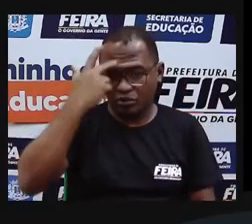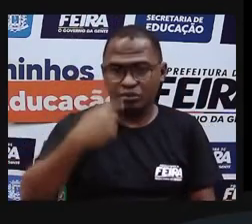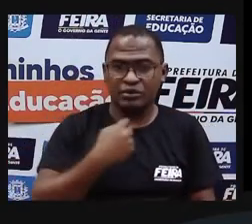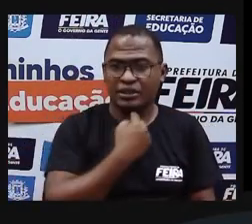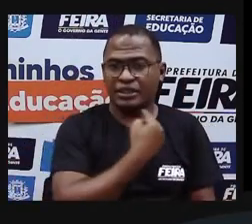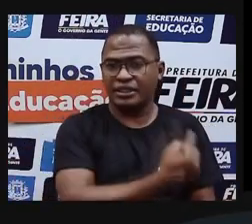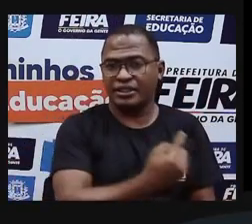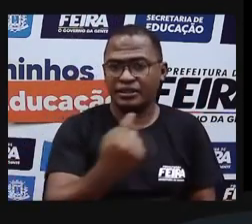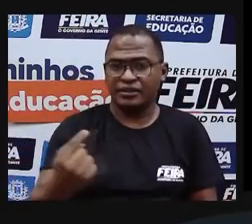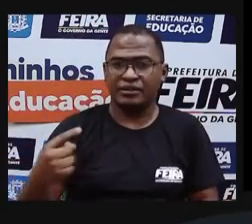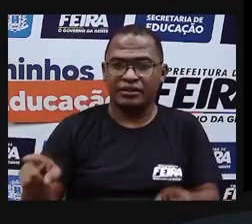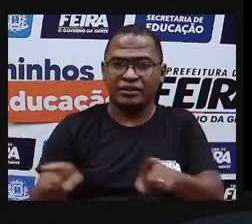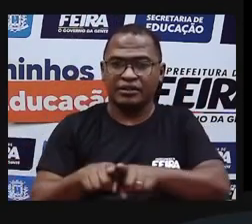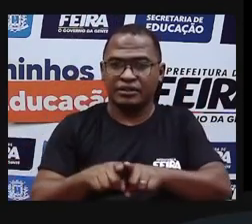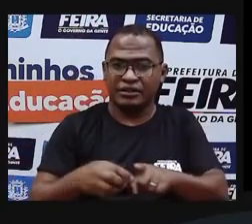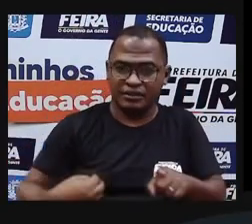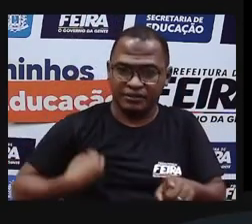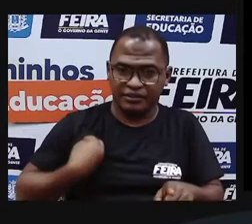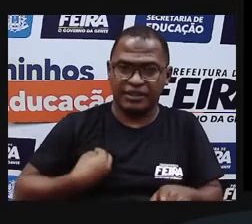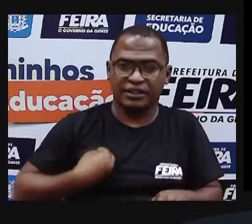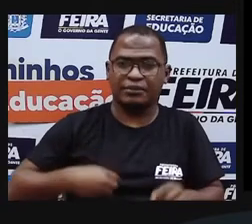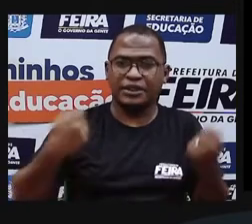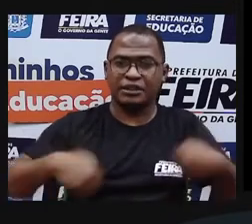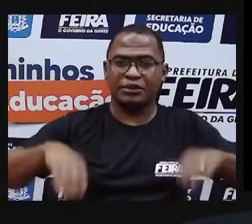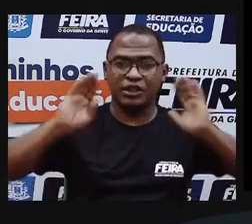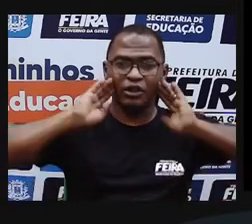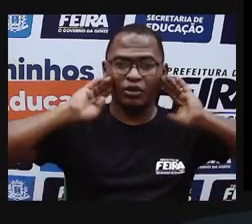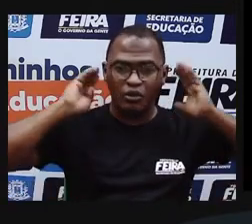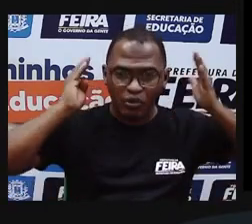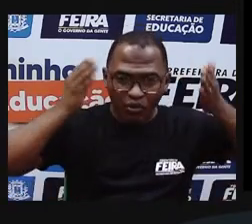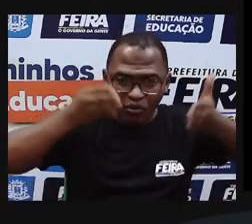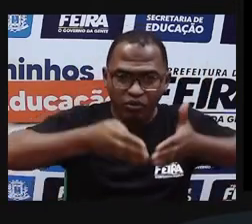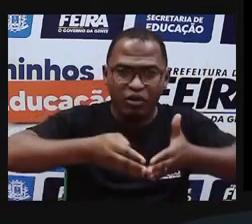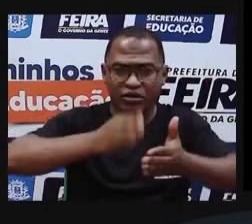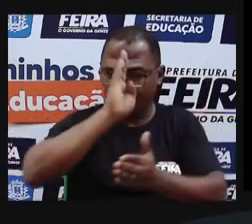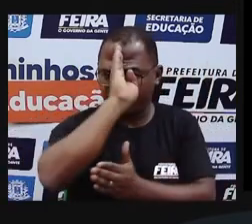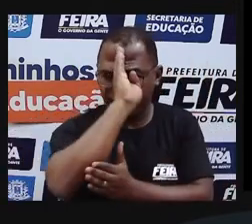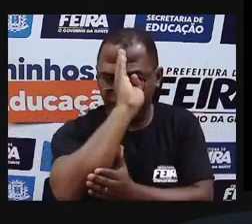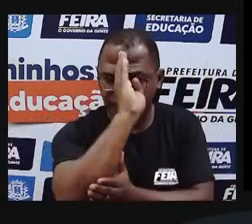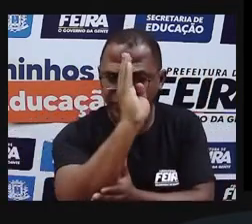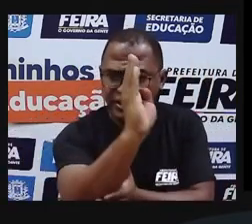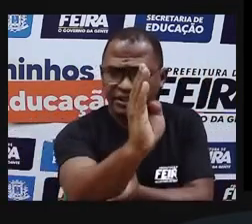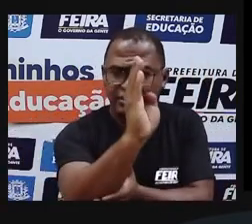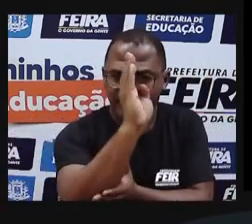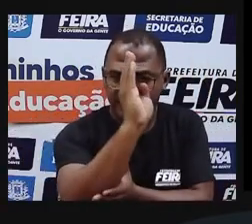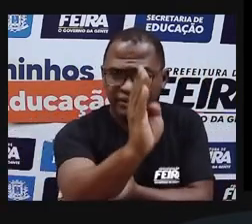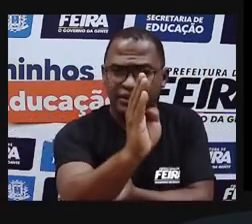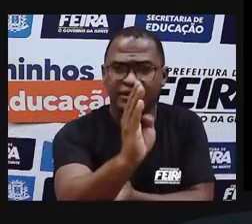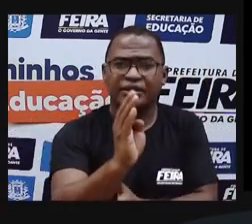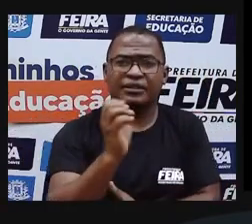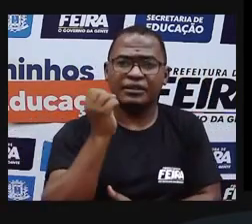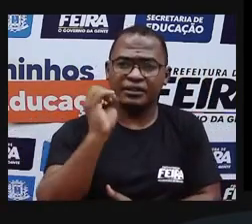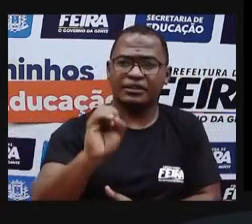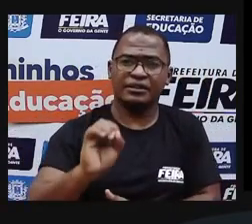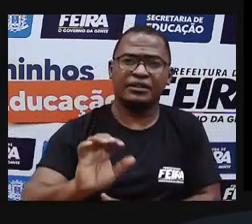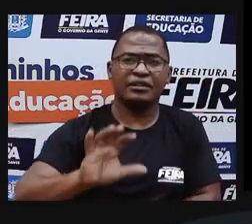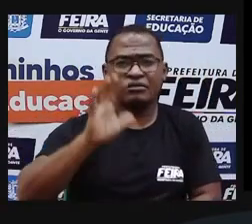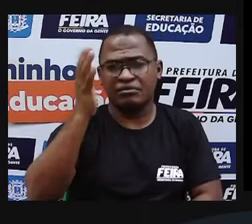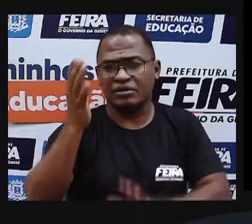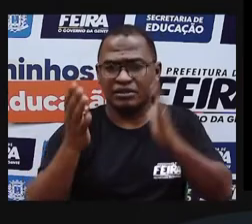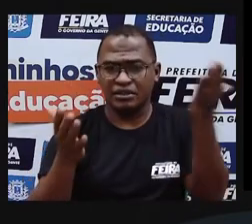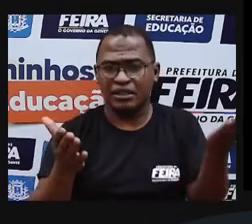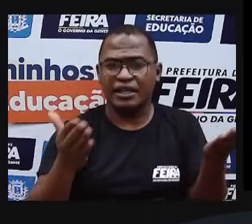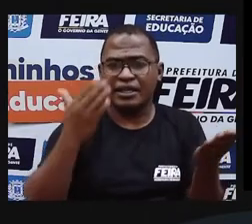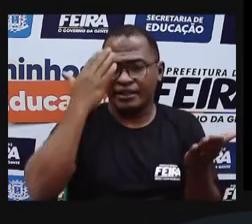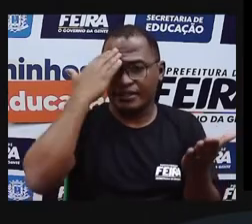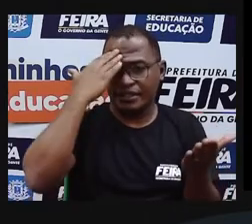na vida: seguir em frente e ter a certeza de que, apesar de às vezes estar no escuro, o sol vai voltar a